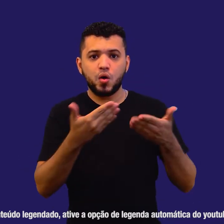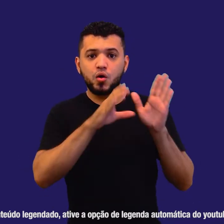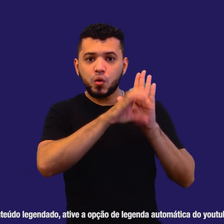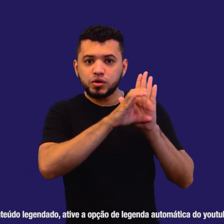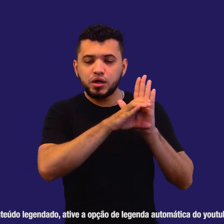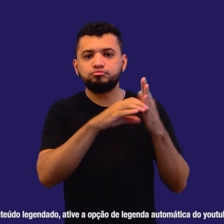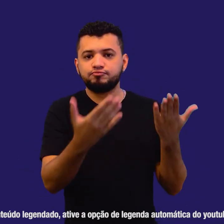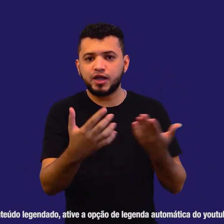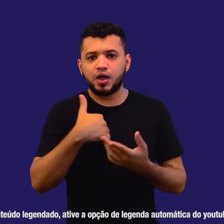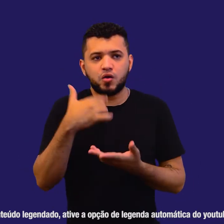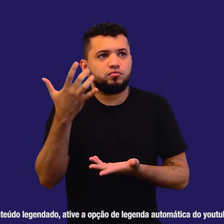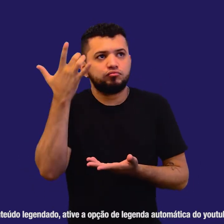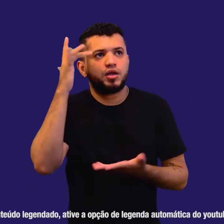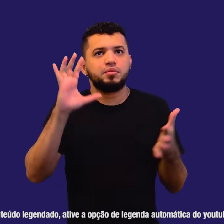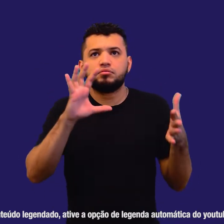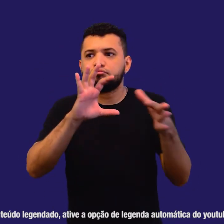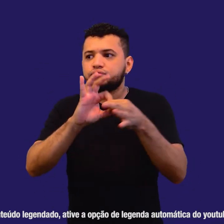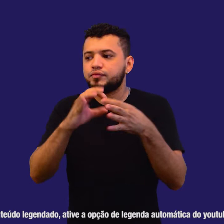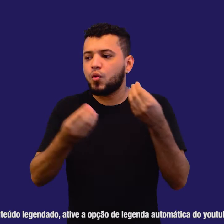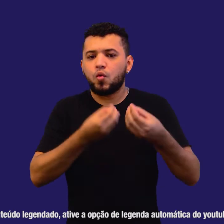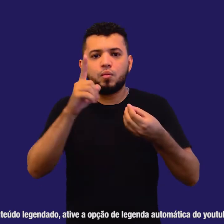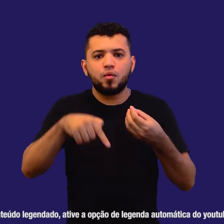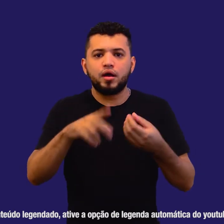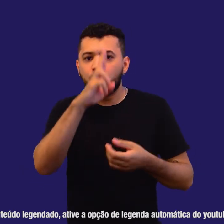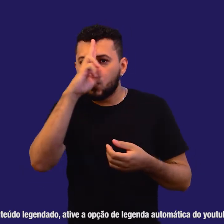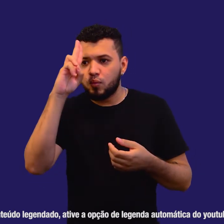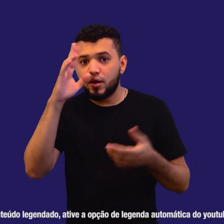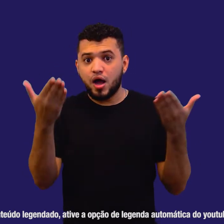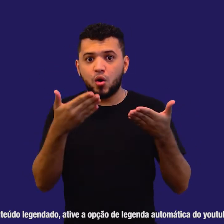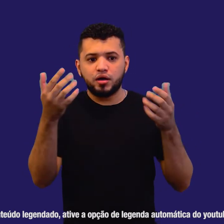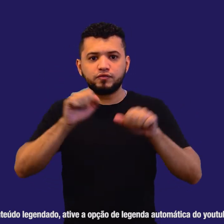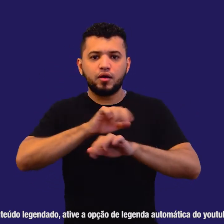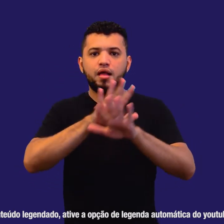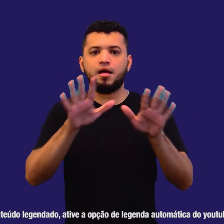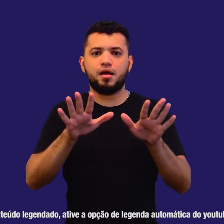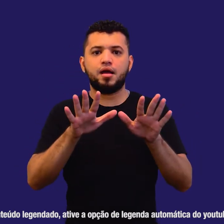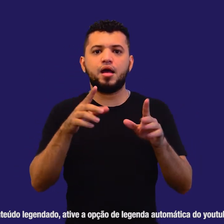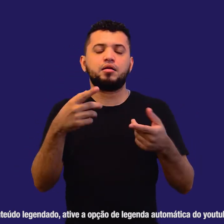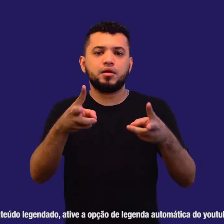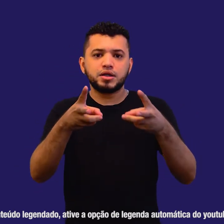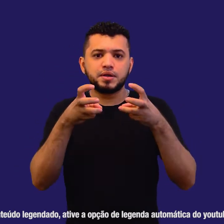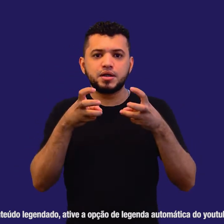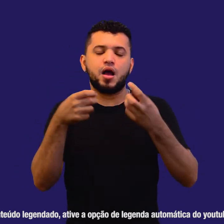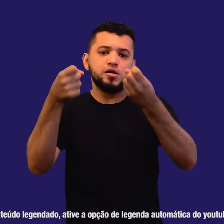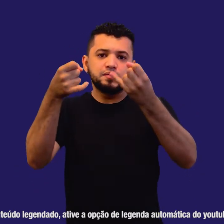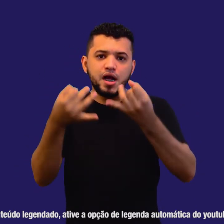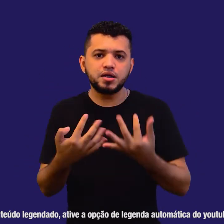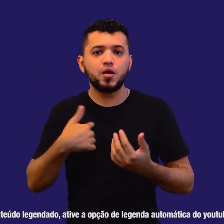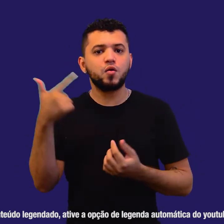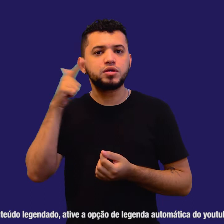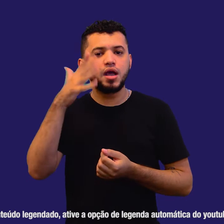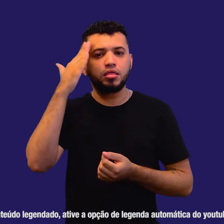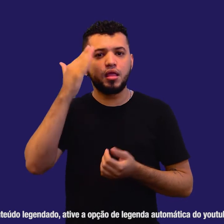conceito, eu não tinha associado tanto como funcionava na Uber. Agora que você trouxe essa percepção, essa explicação, eu consigo